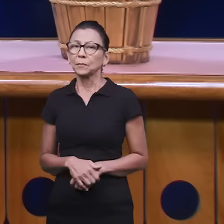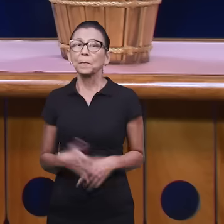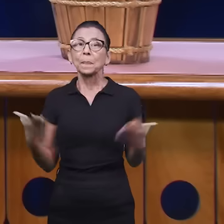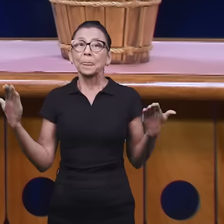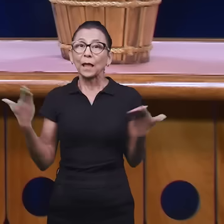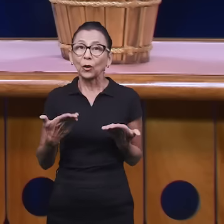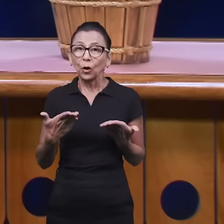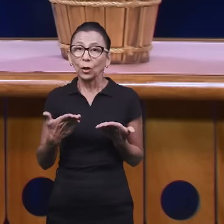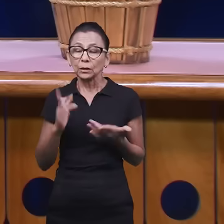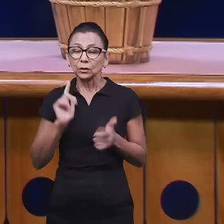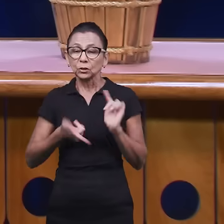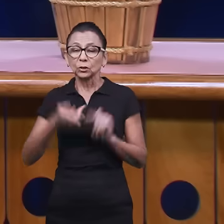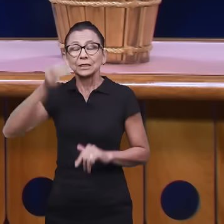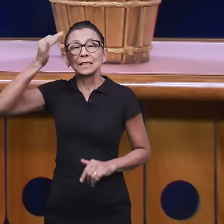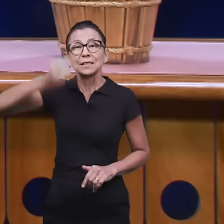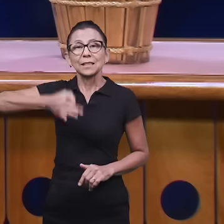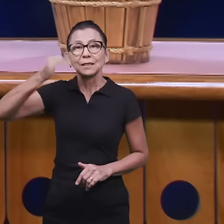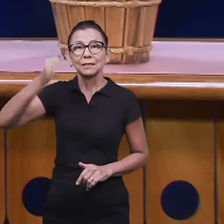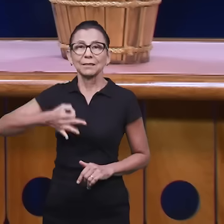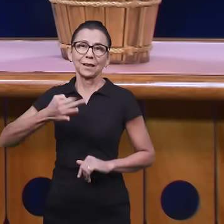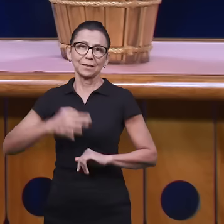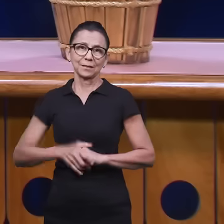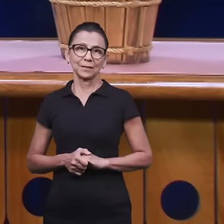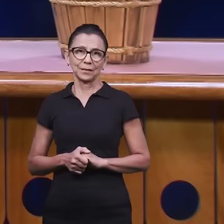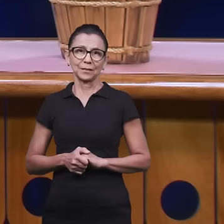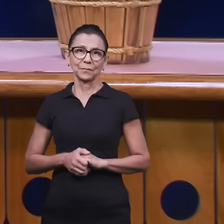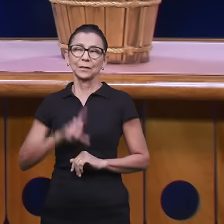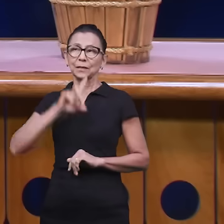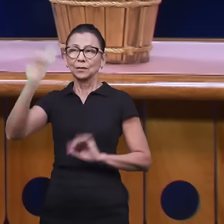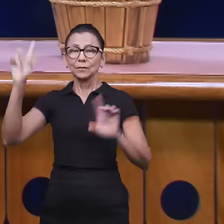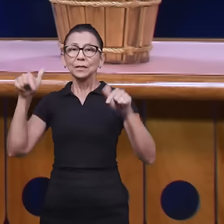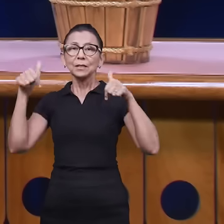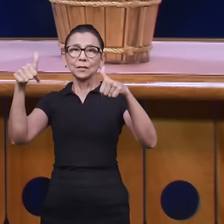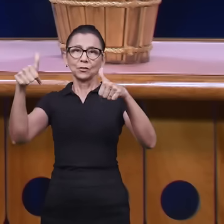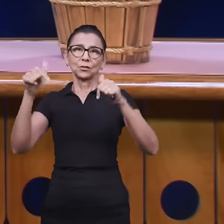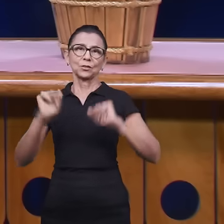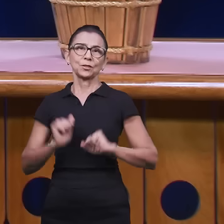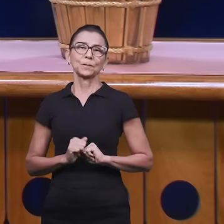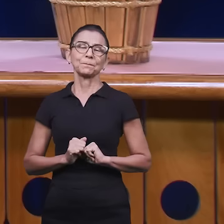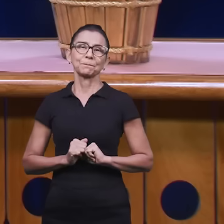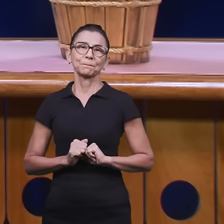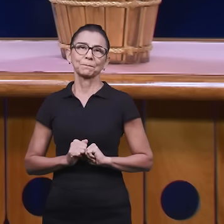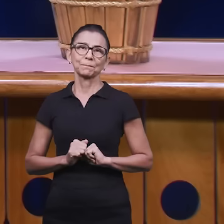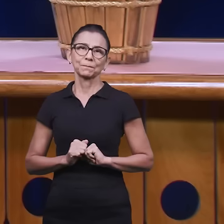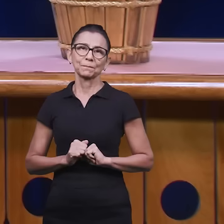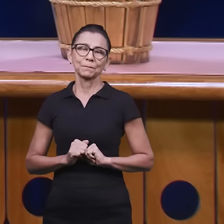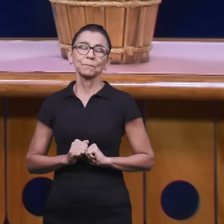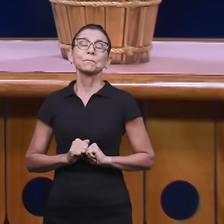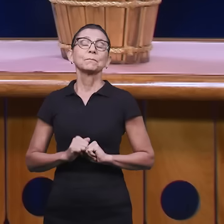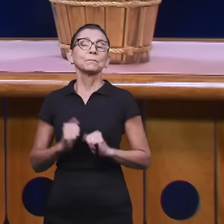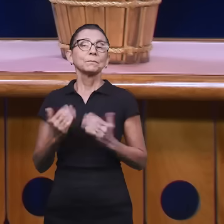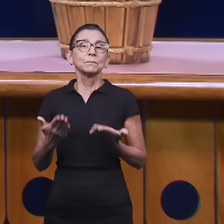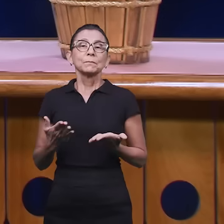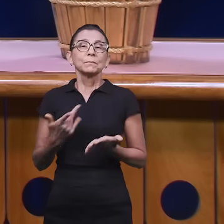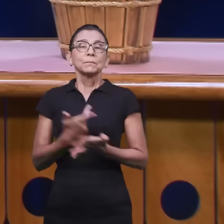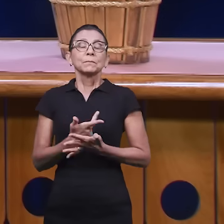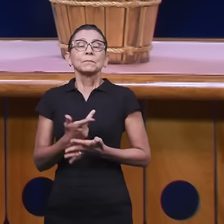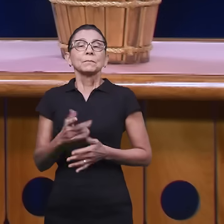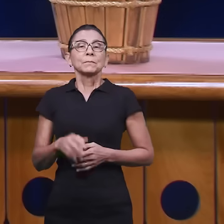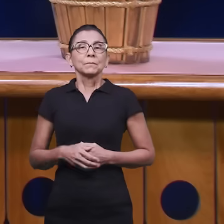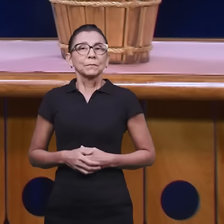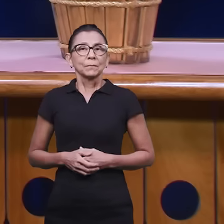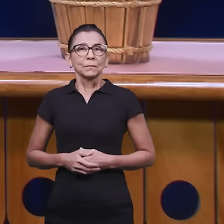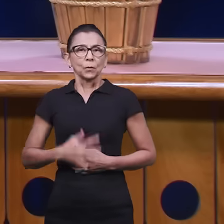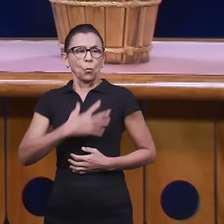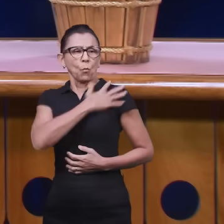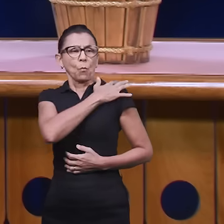estava convicto agora de que a obra era profética, de que Deus ia fazer isso. Né? O que é? O que